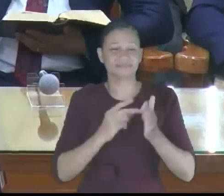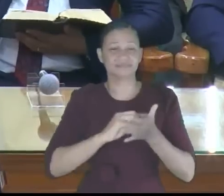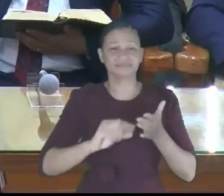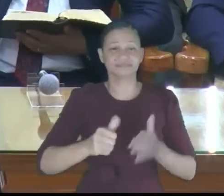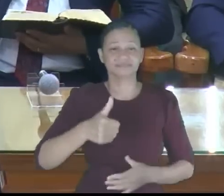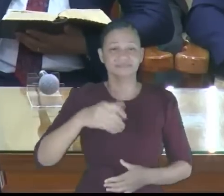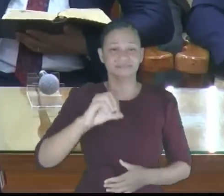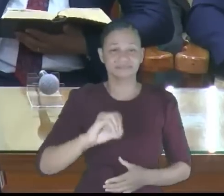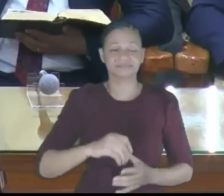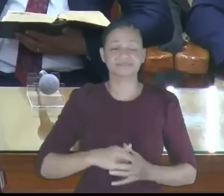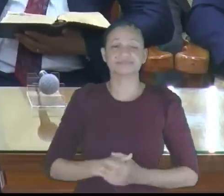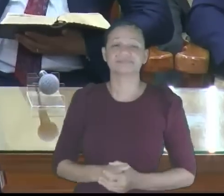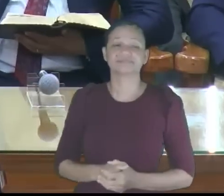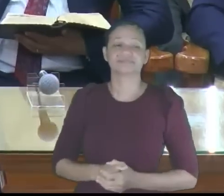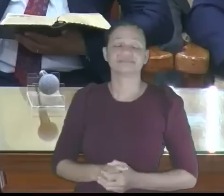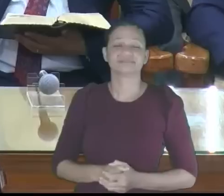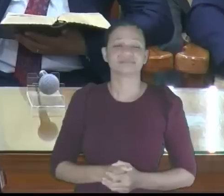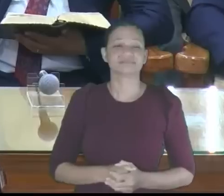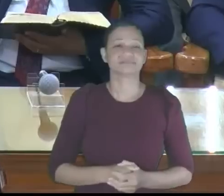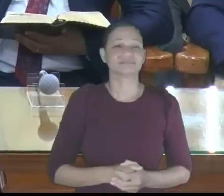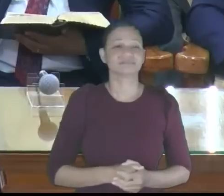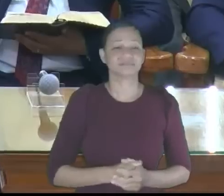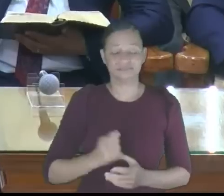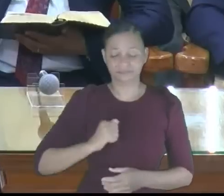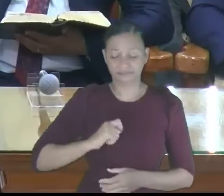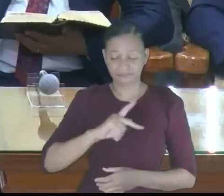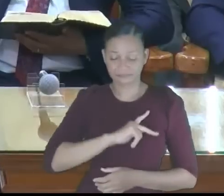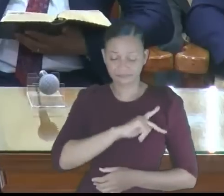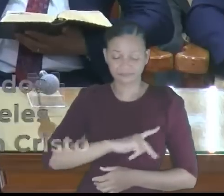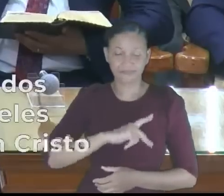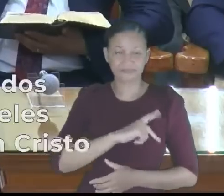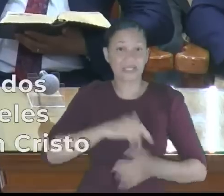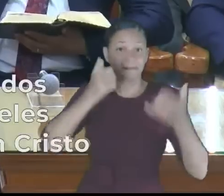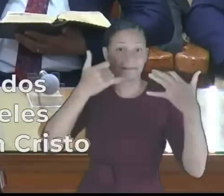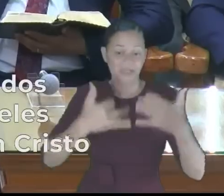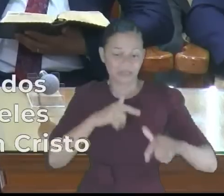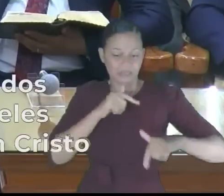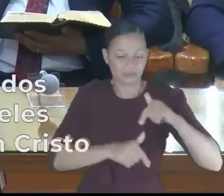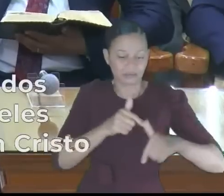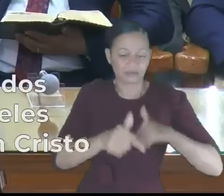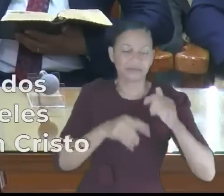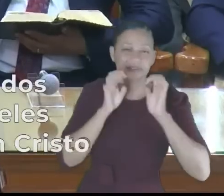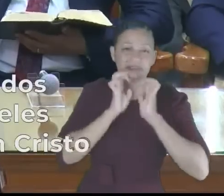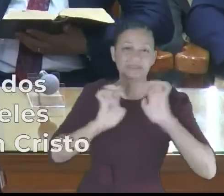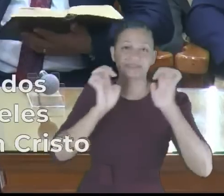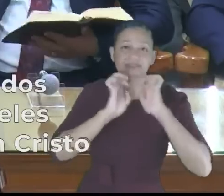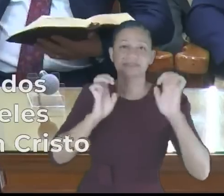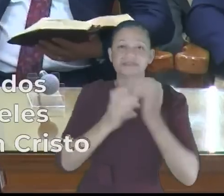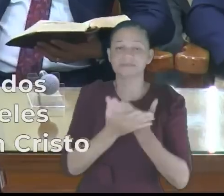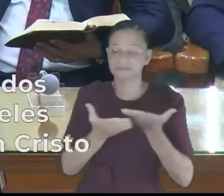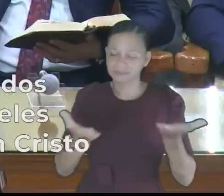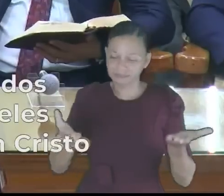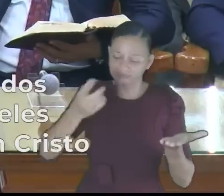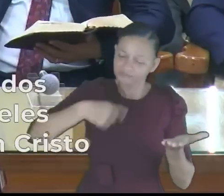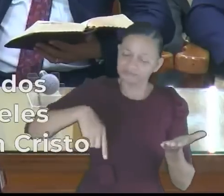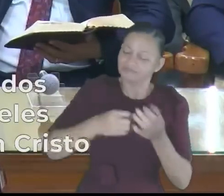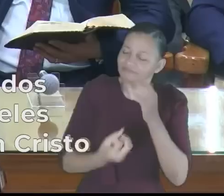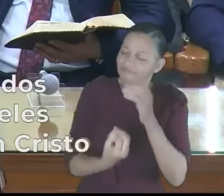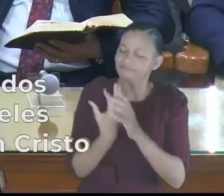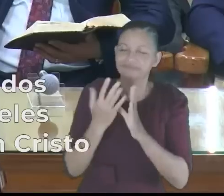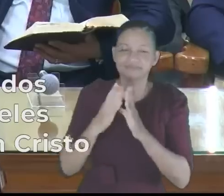2 Timóteo 2:10. O apóstolo São Paulo falando sobre o seu trabalho evangelístico, sobre o seu trabalho de fundar